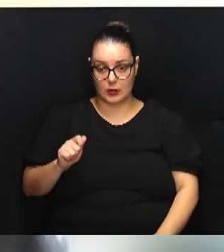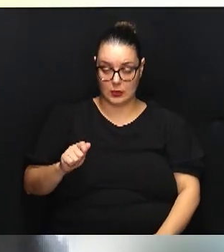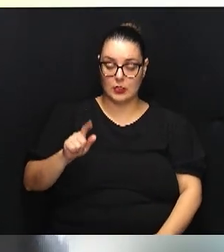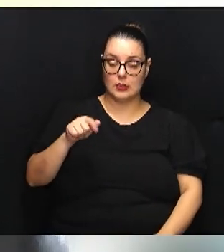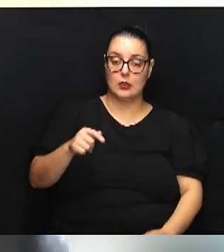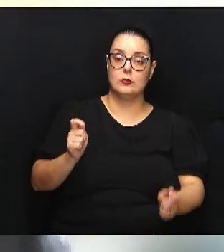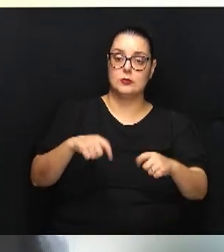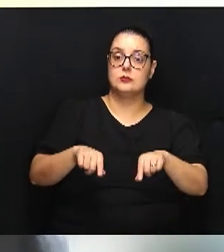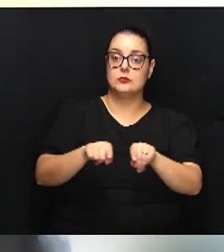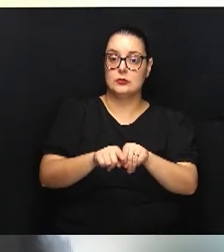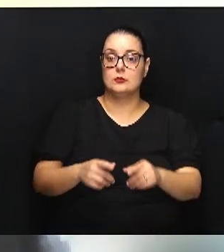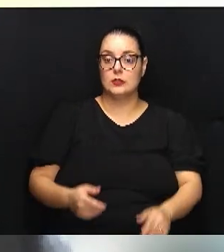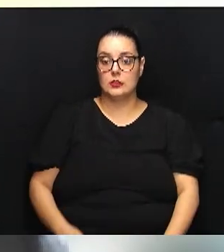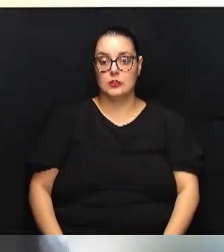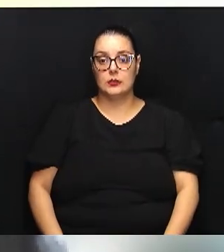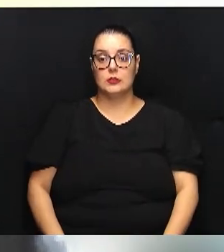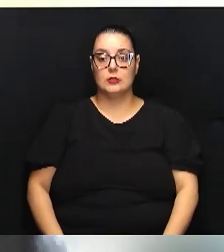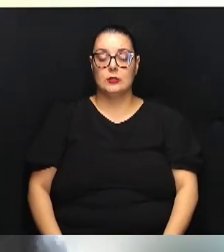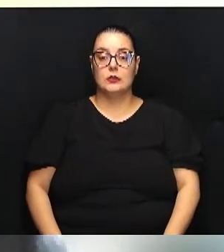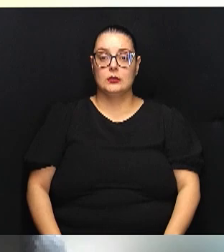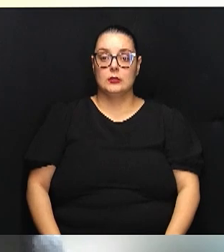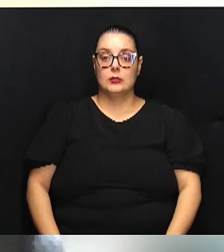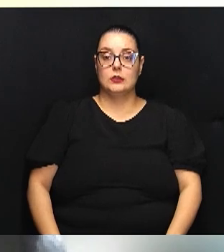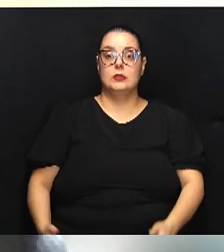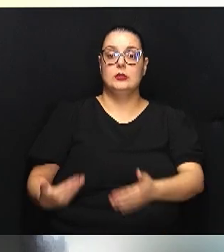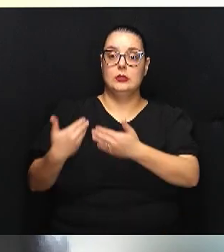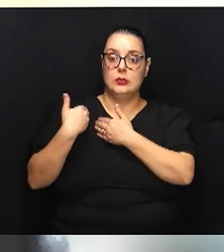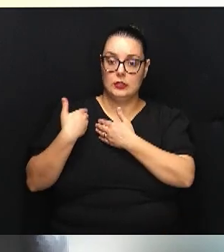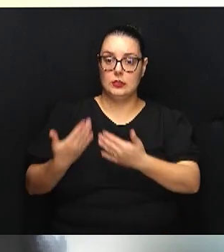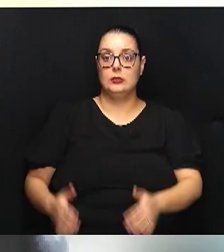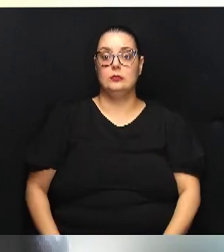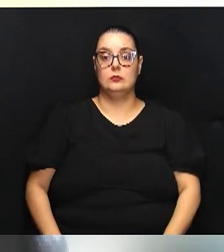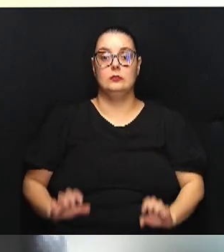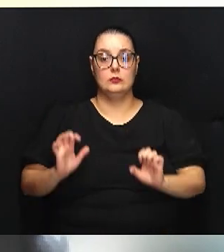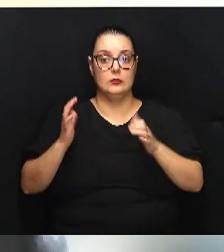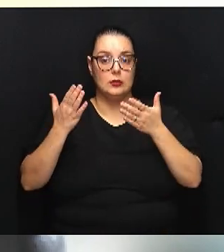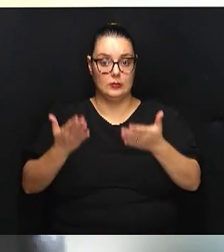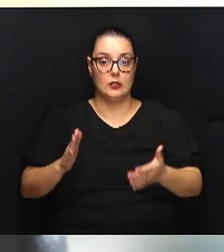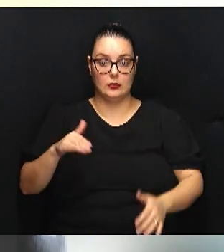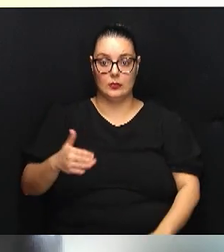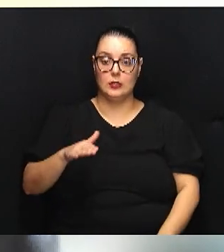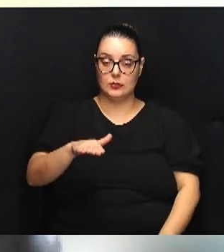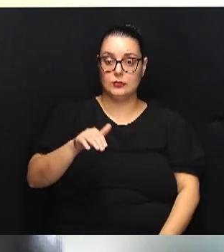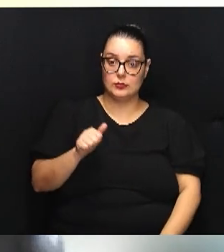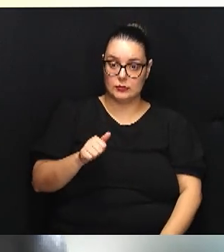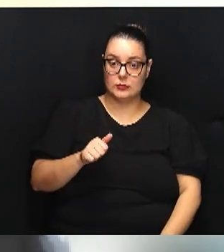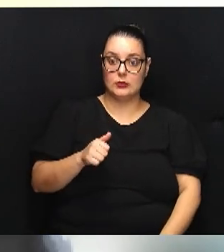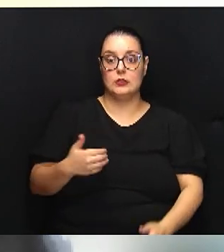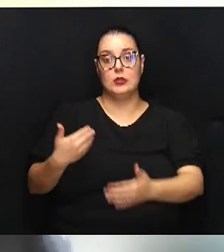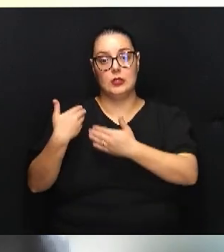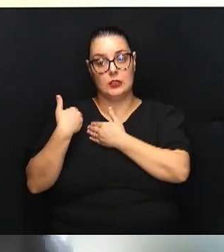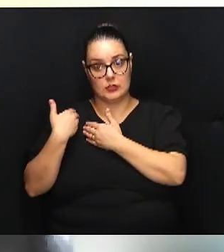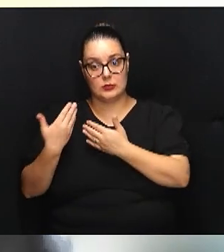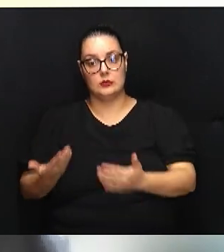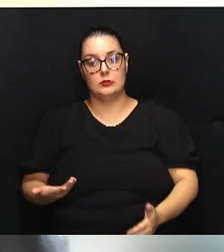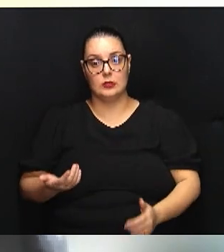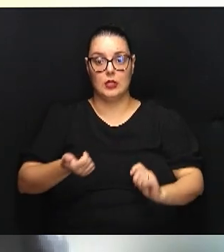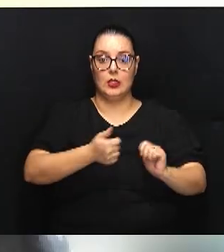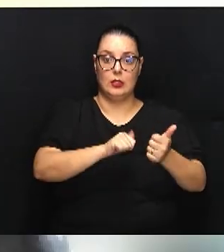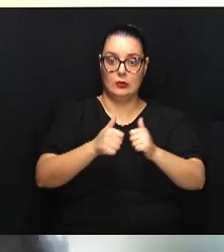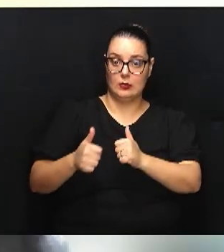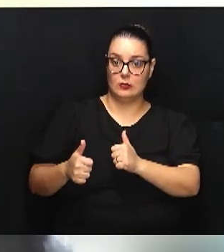culpa, né? E é possível também que o responsável pelo evento, quando chamado